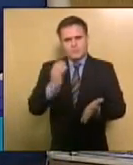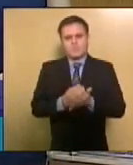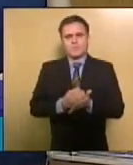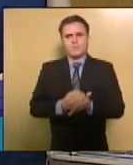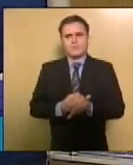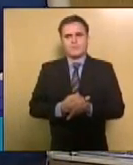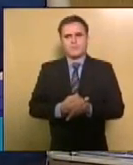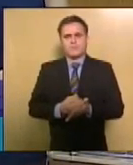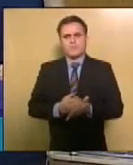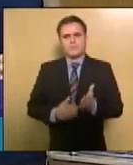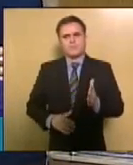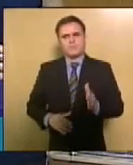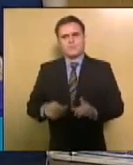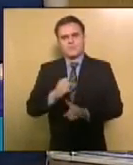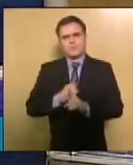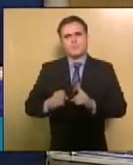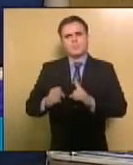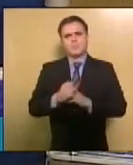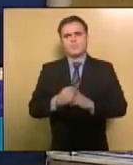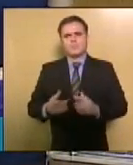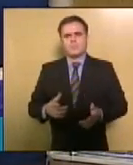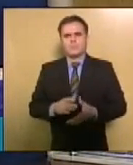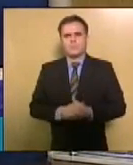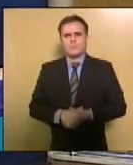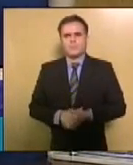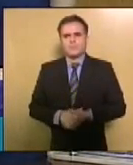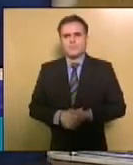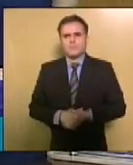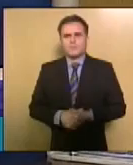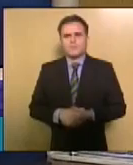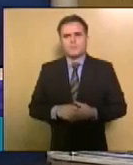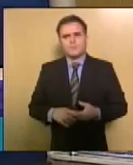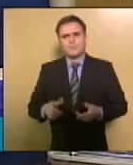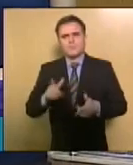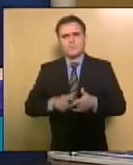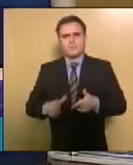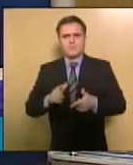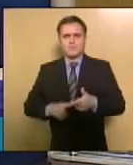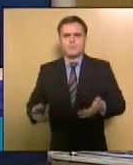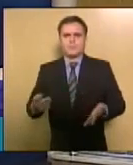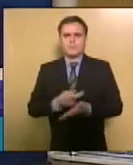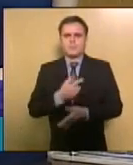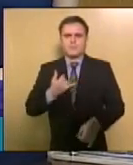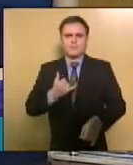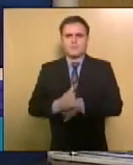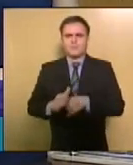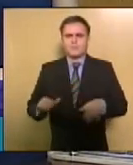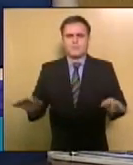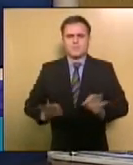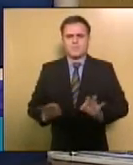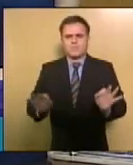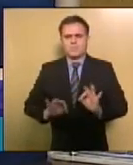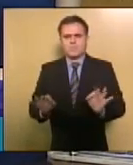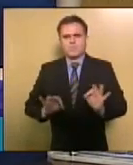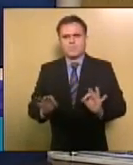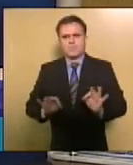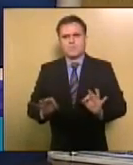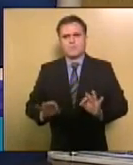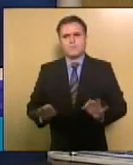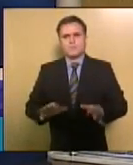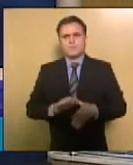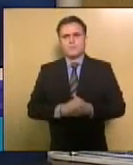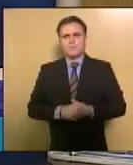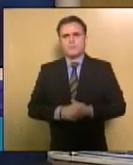né E essa crise que tem implicações não vamos nos enganar não apenas na dor das